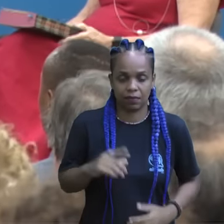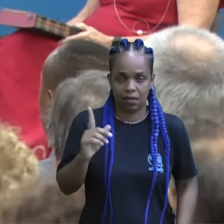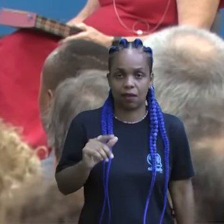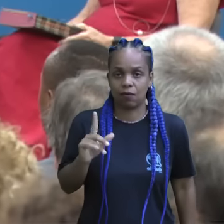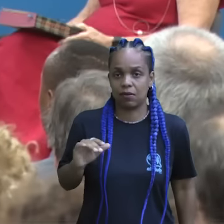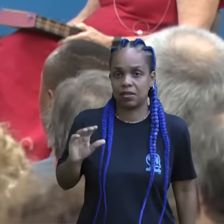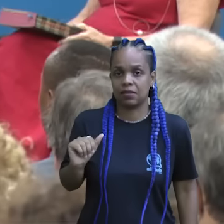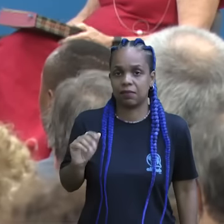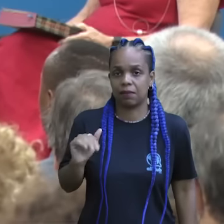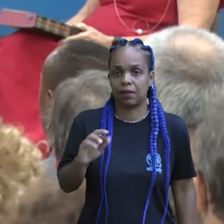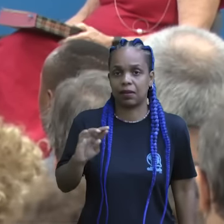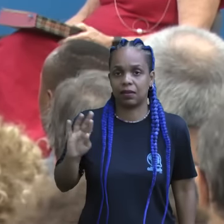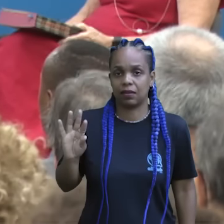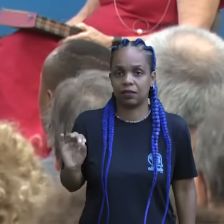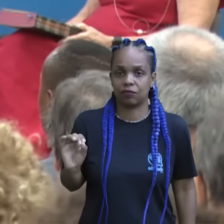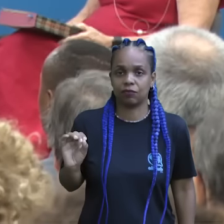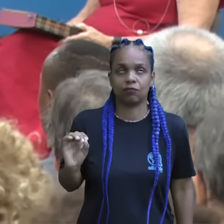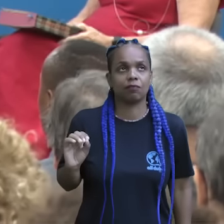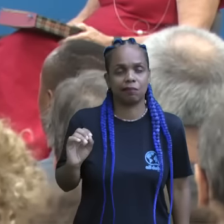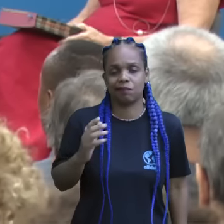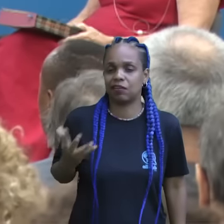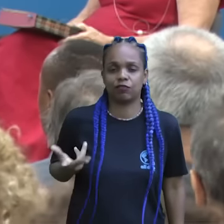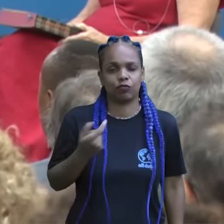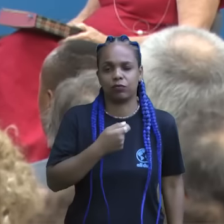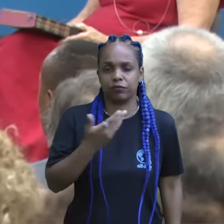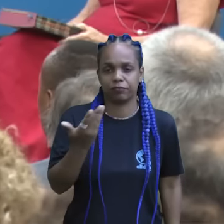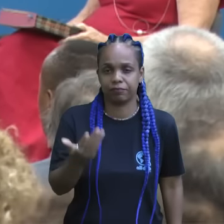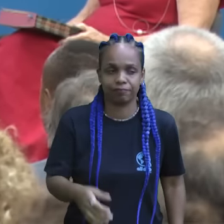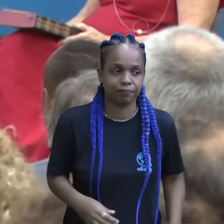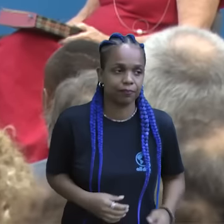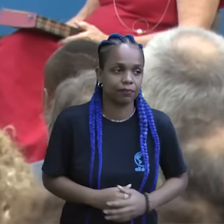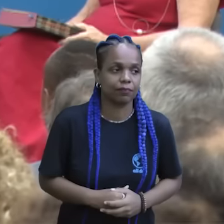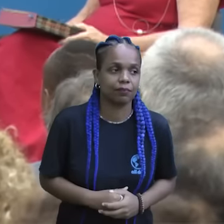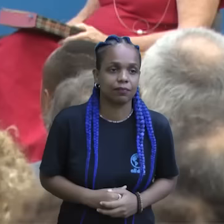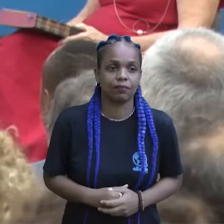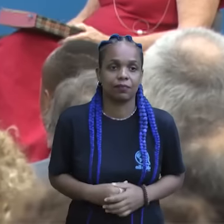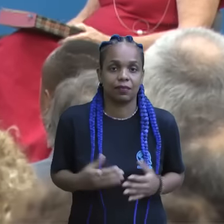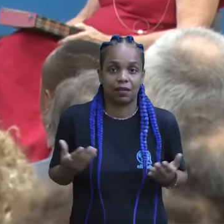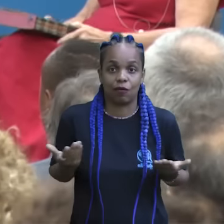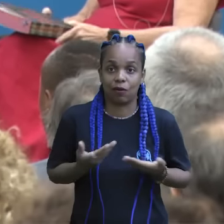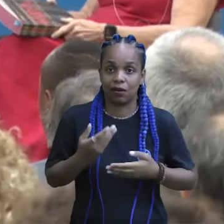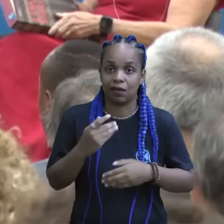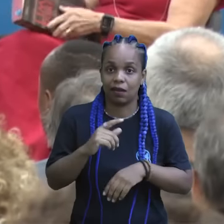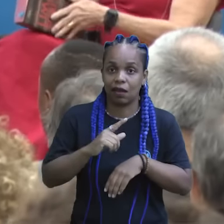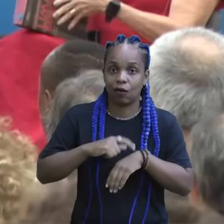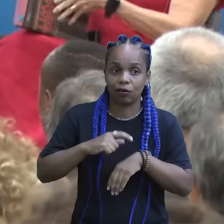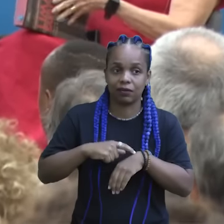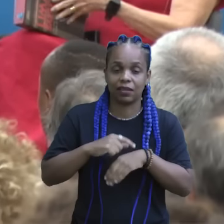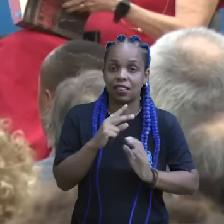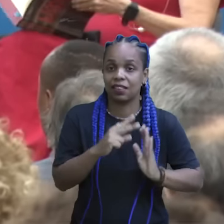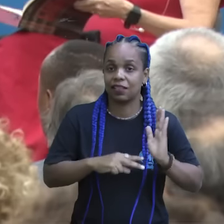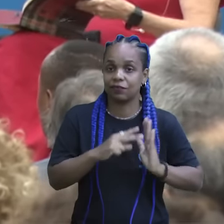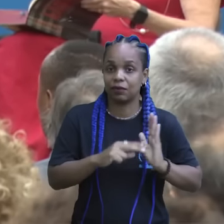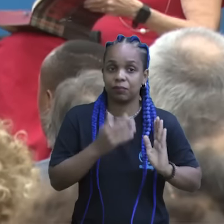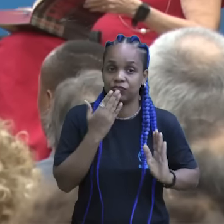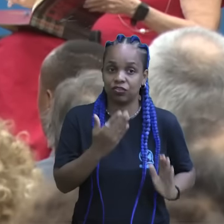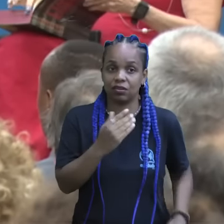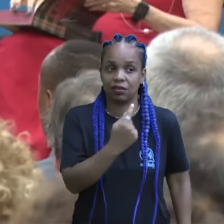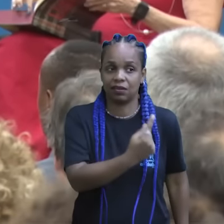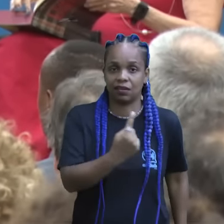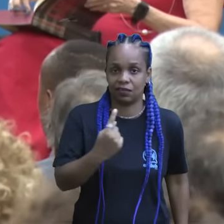a hora da leitura, que eu pedi que cada uma escolhesse um conto, um trecho de um conto. Depois nós vamos continuar a